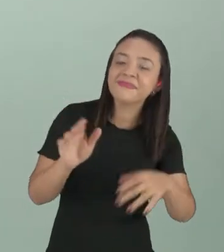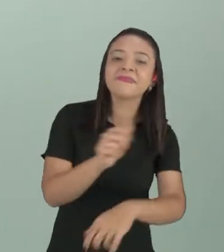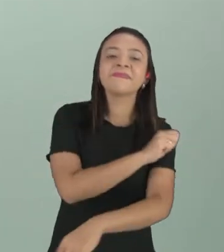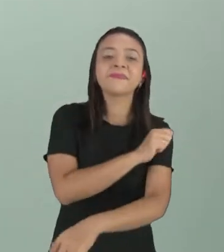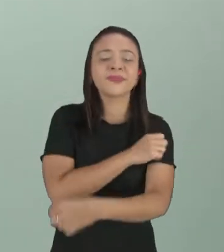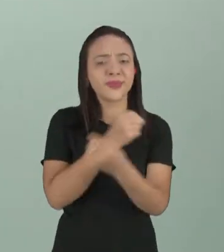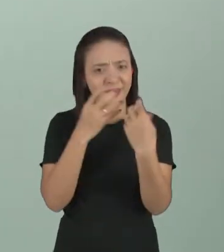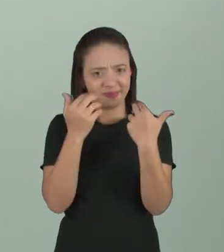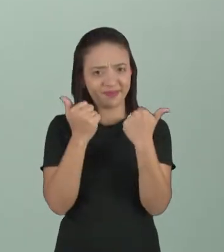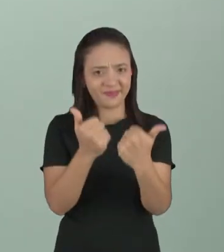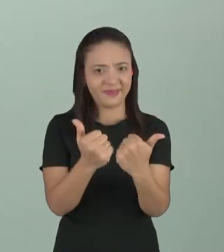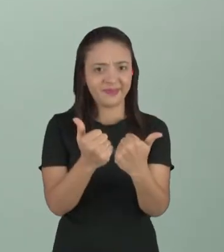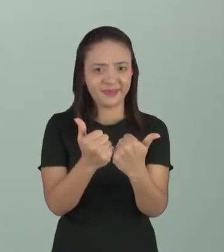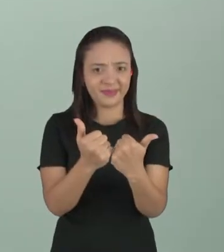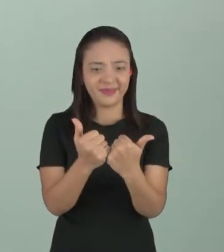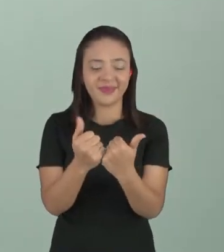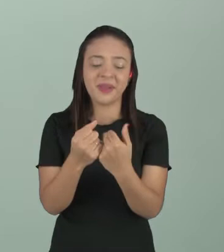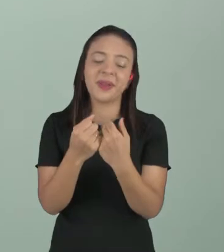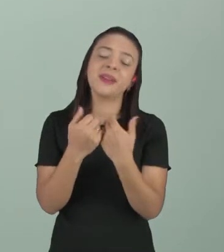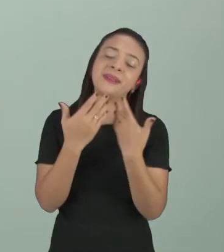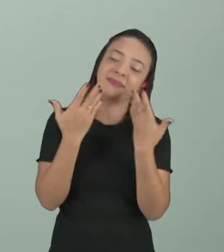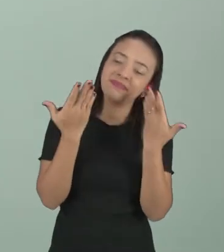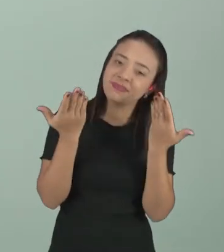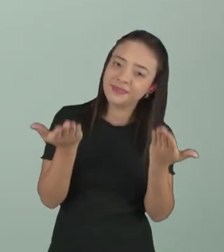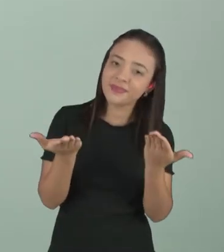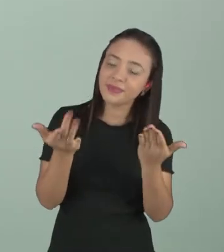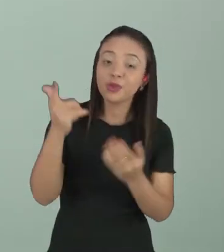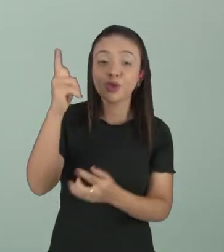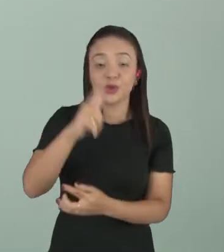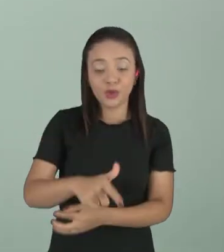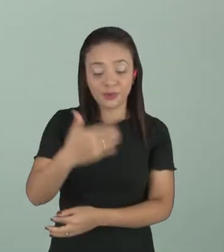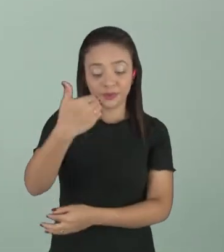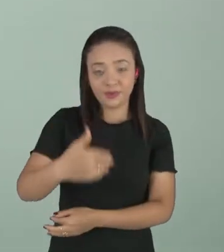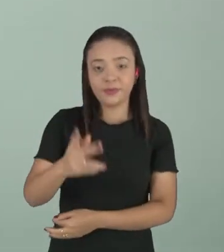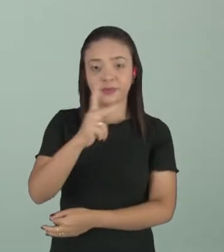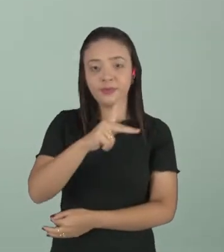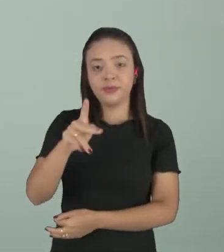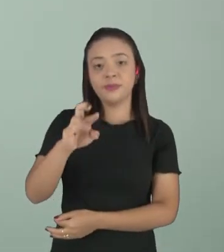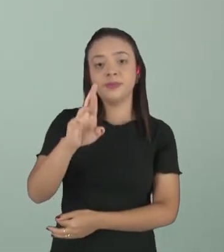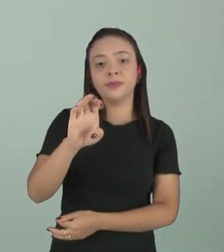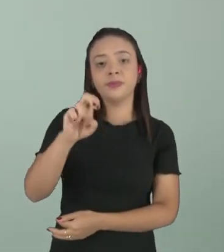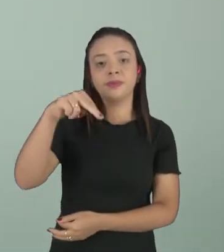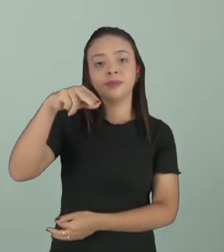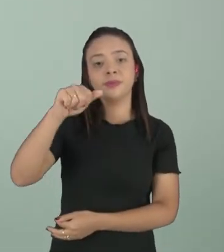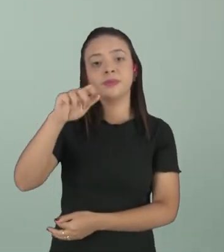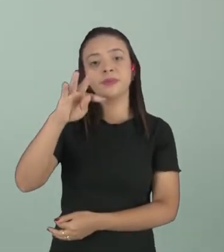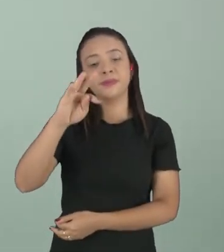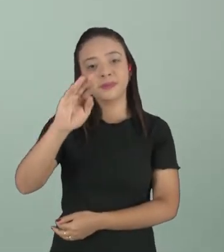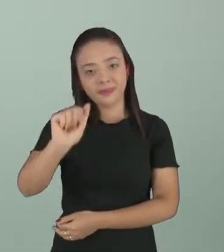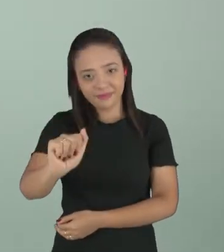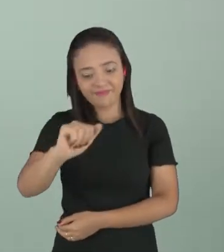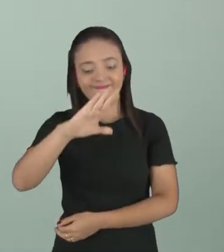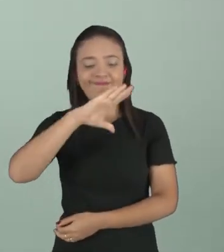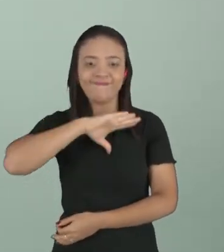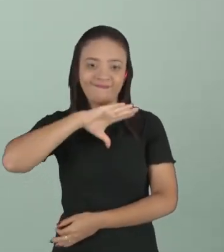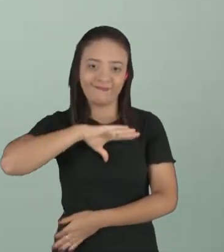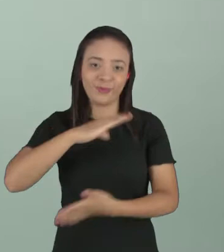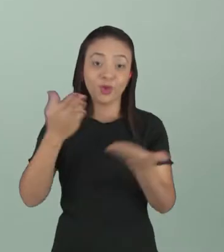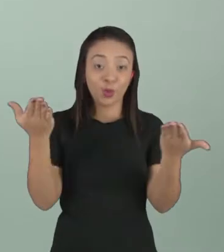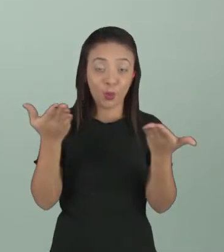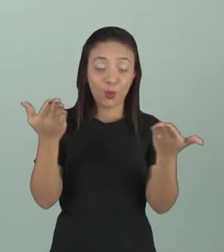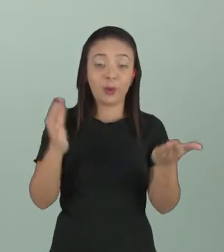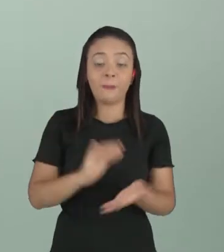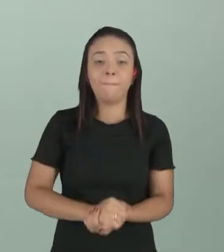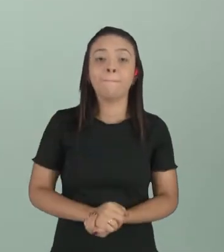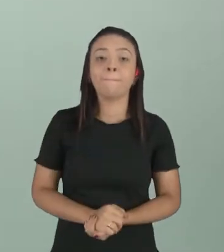alunos, tudo bem com vocês? Espero que sim. Mais uma vez, professora Renata com a língua portuguesa com vocês.